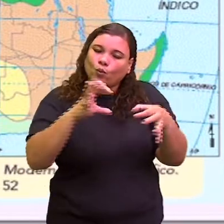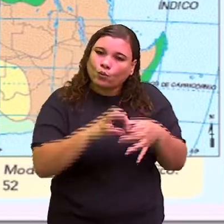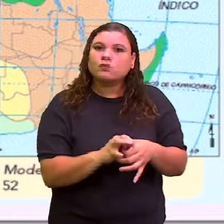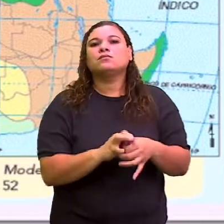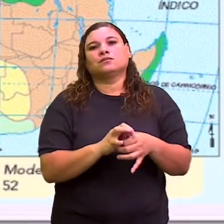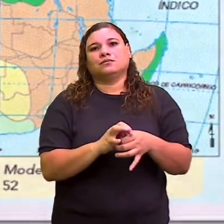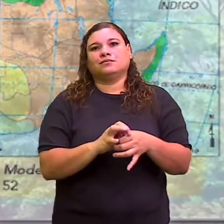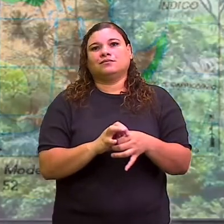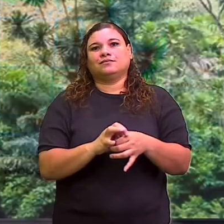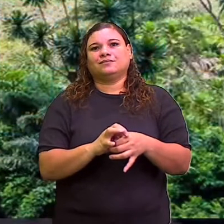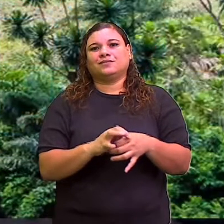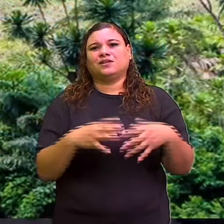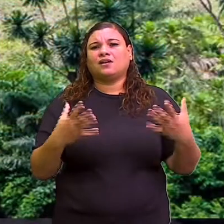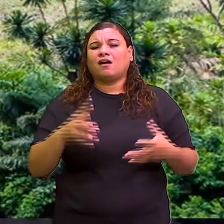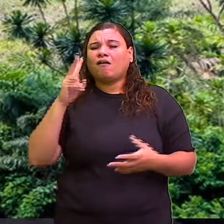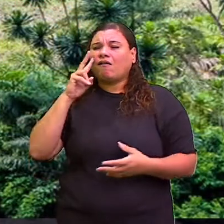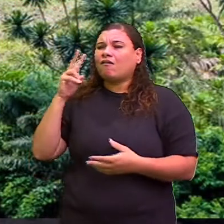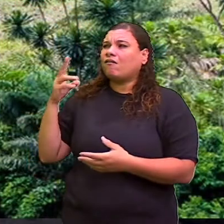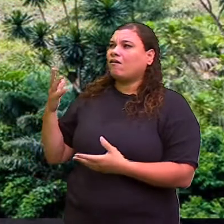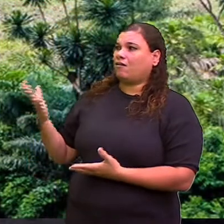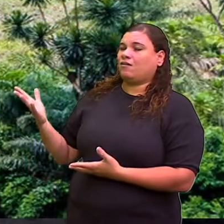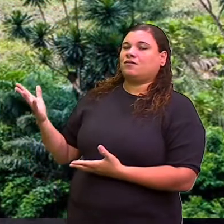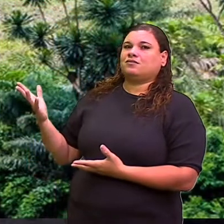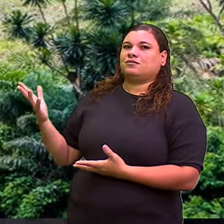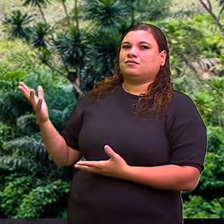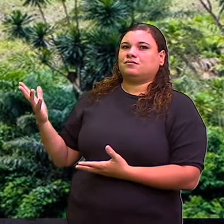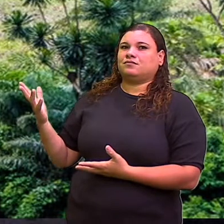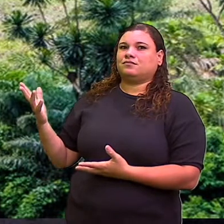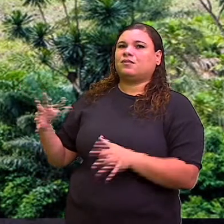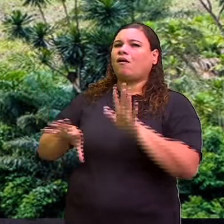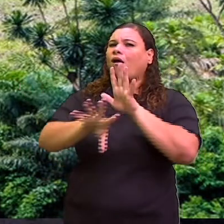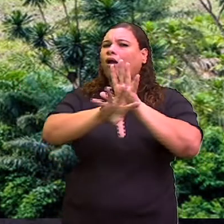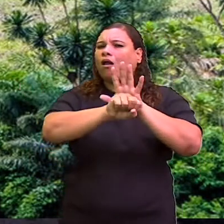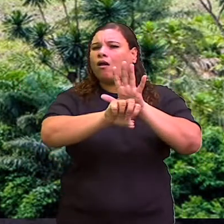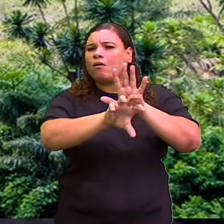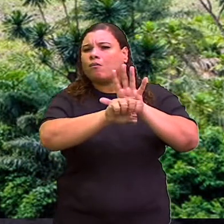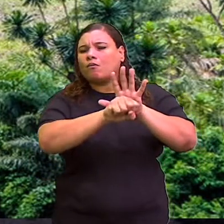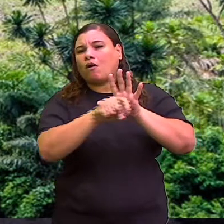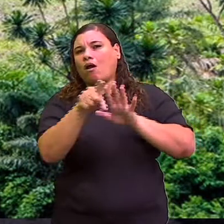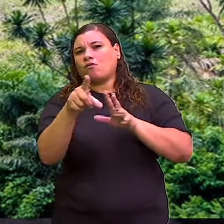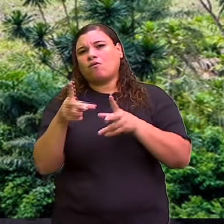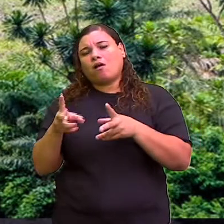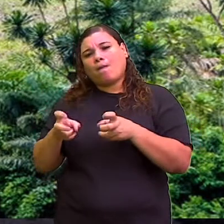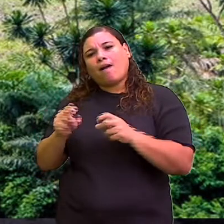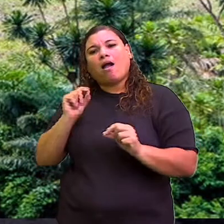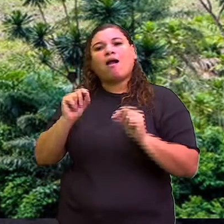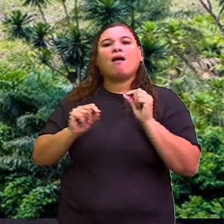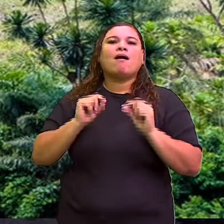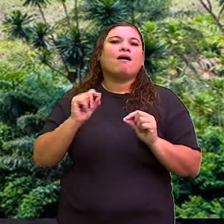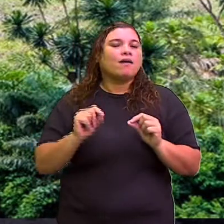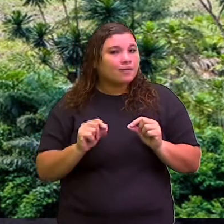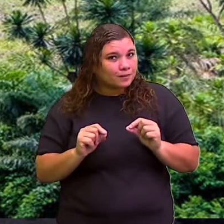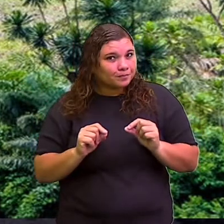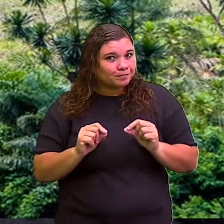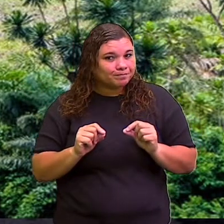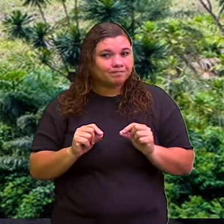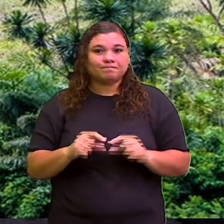imagem que também, tá? Nós vemos aqui, né, temos